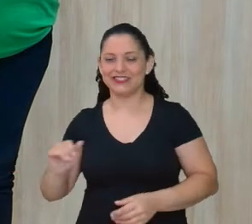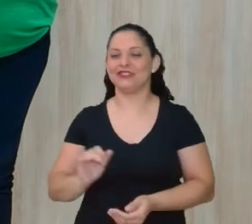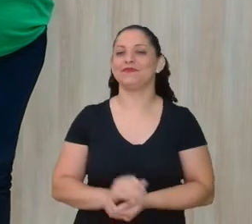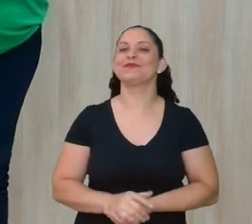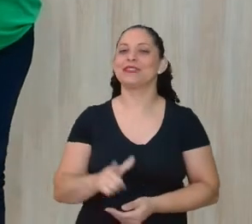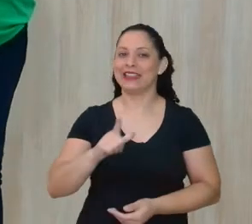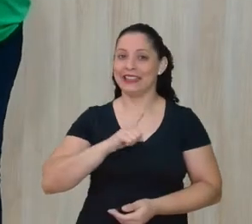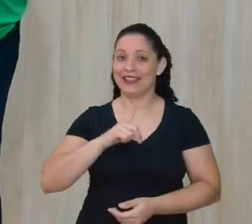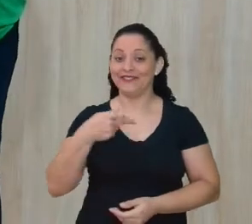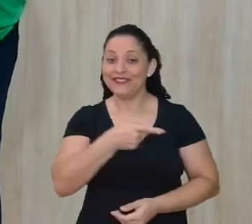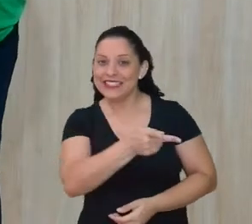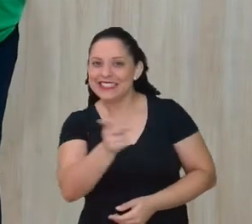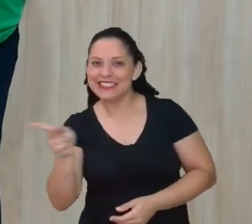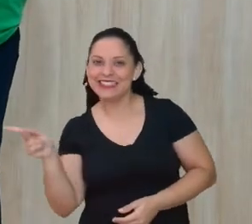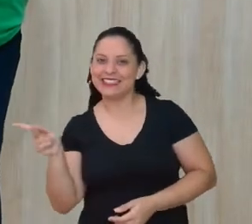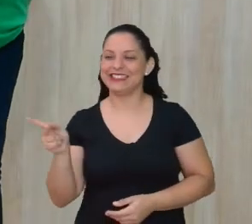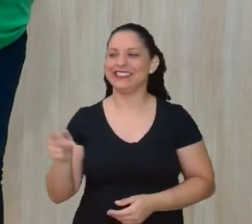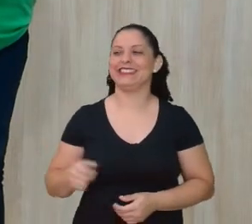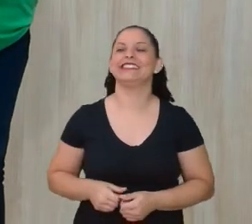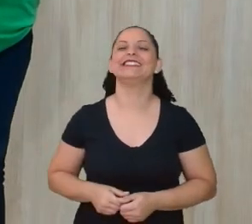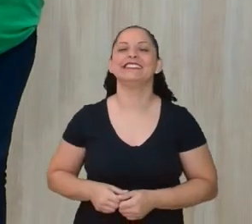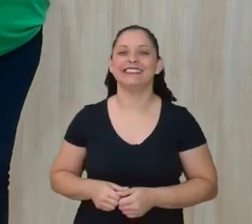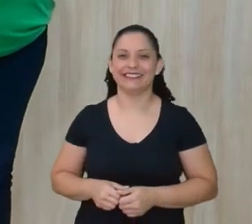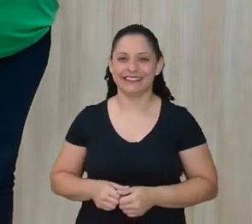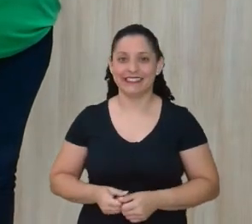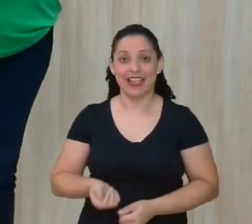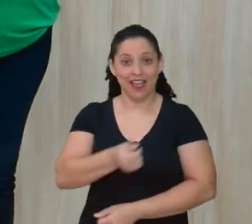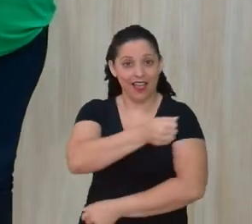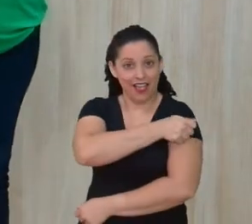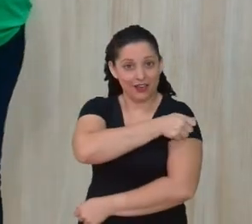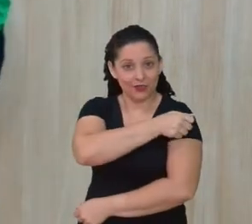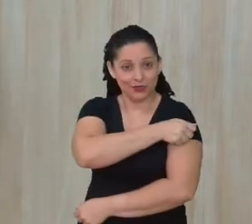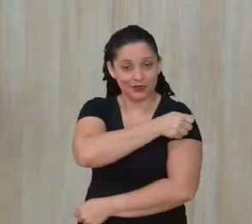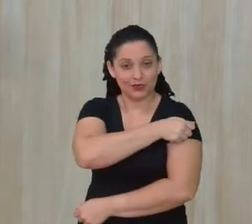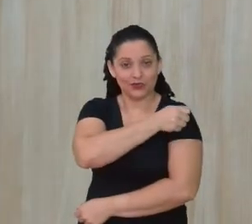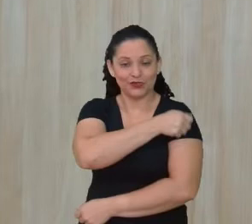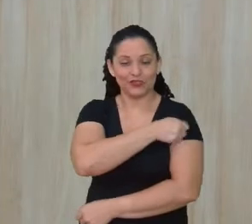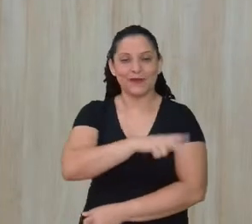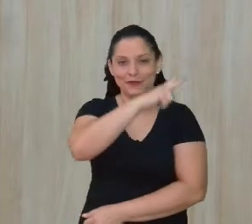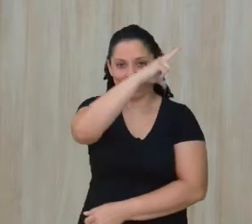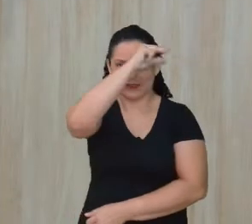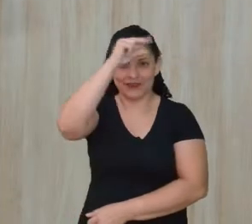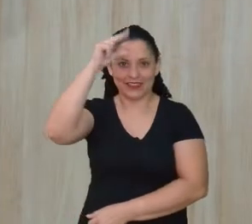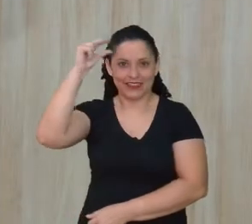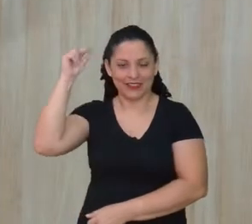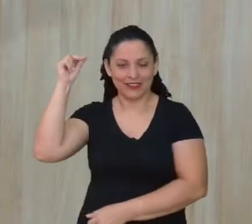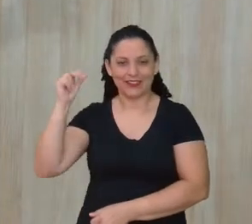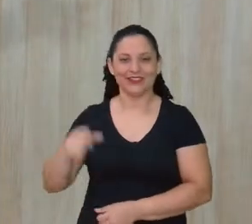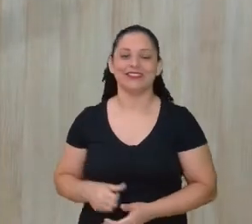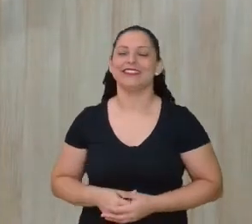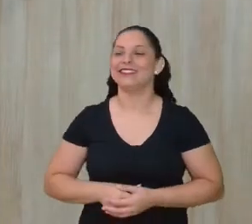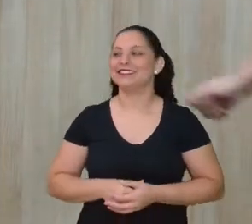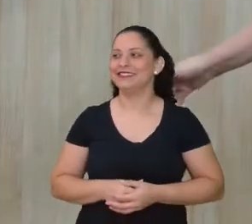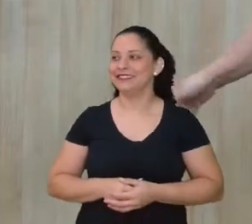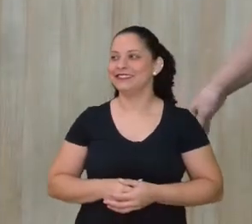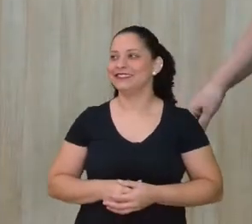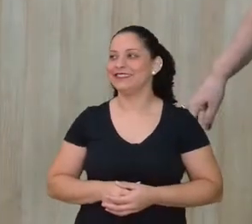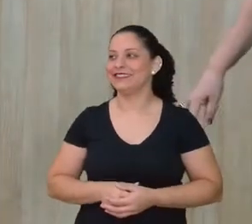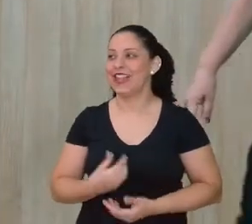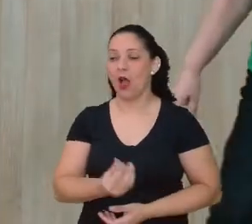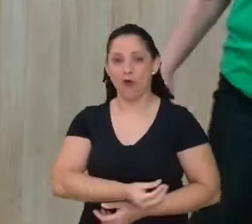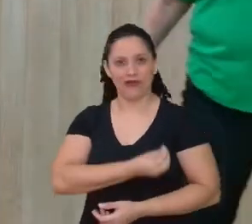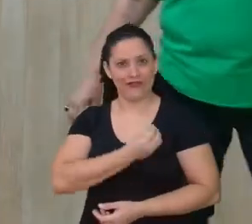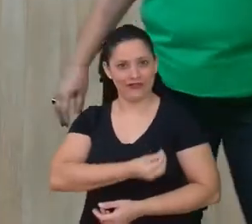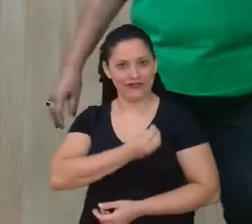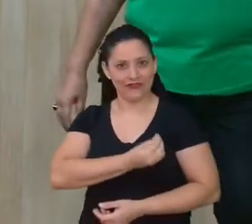Temos visita. Gente, temos visita aqui, os estudantes da rede. Fiquem à vontade. Que legal. Estamos ao vivo